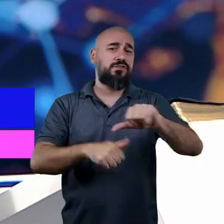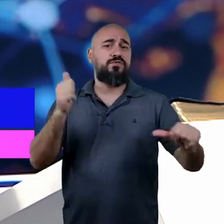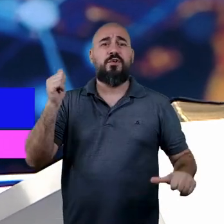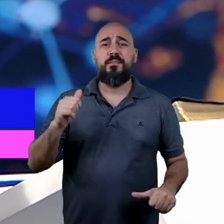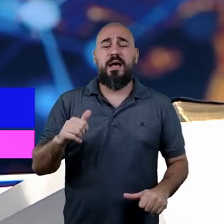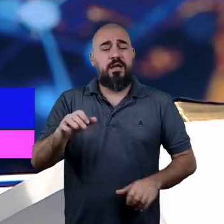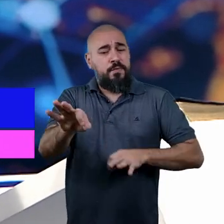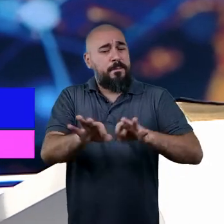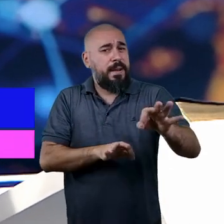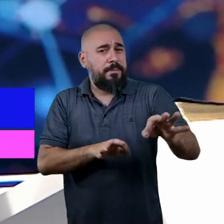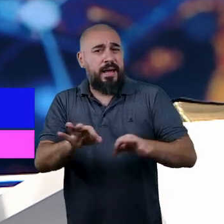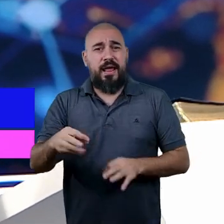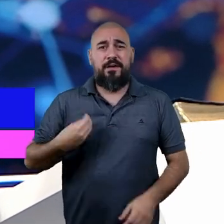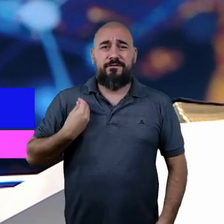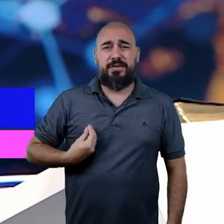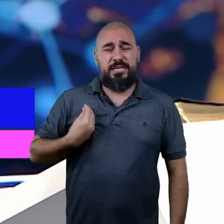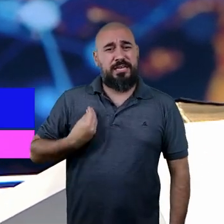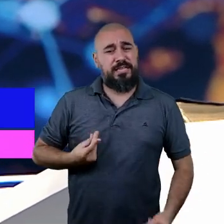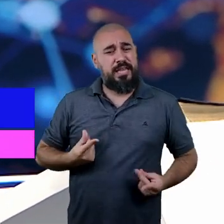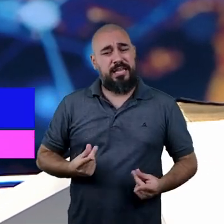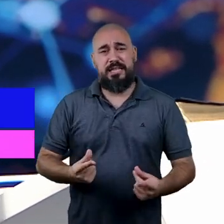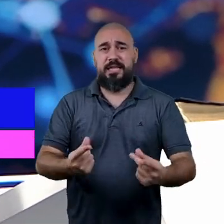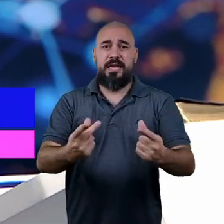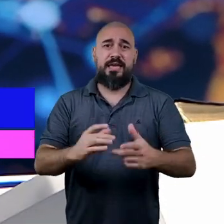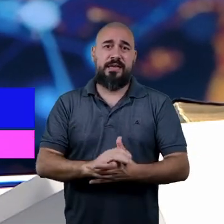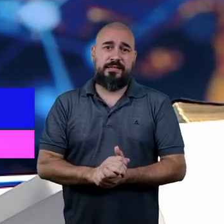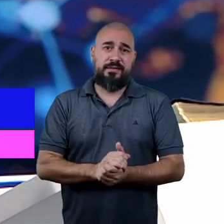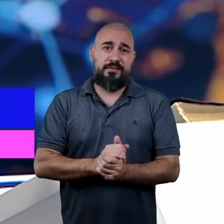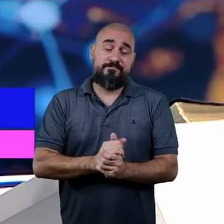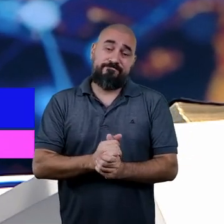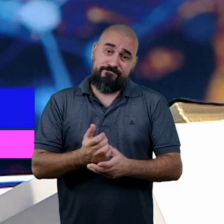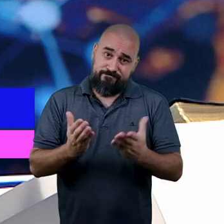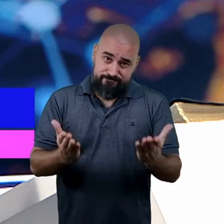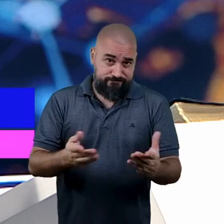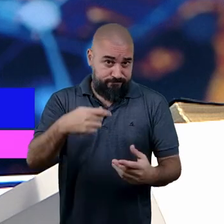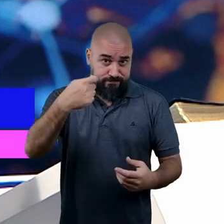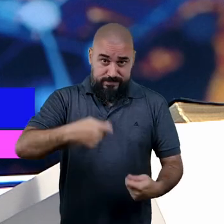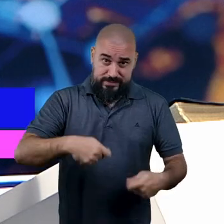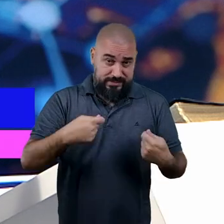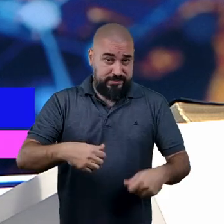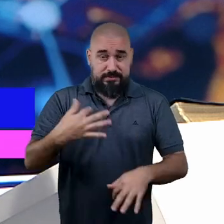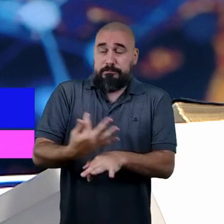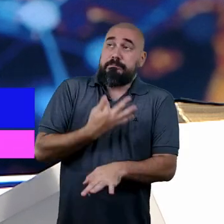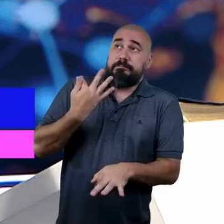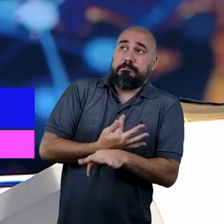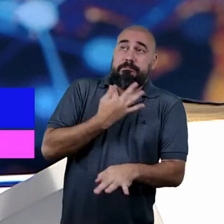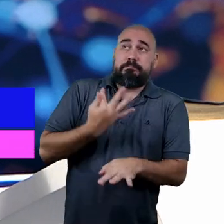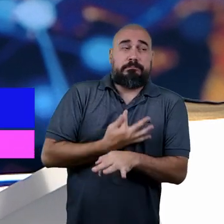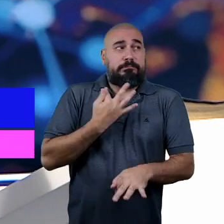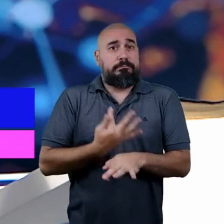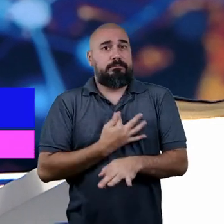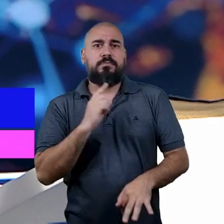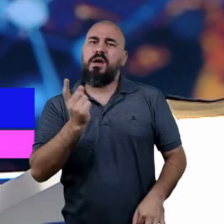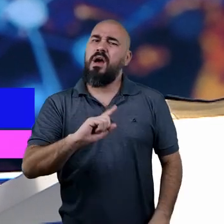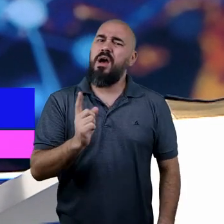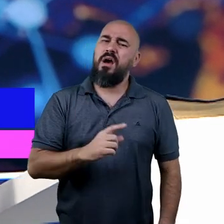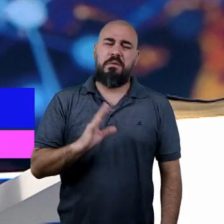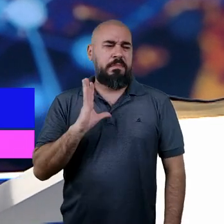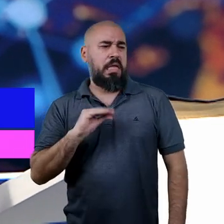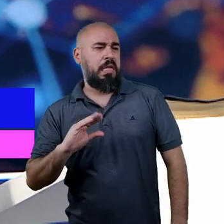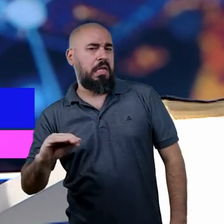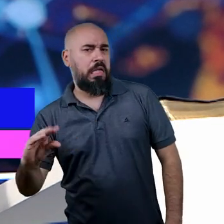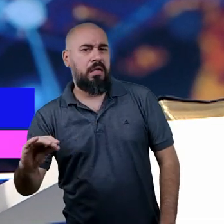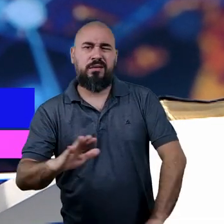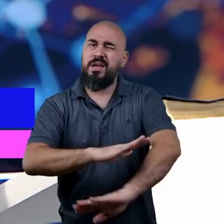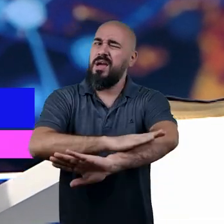e preparado para a eternidade. Você tem que parar de resistir, sabe? Tem gente que fica lutando